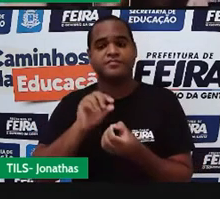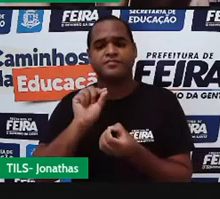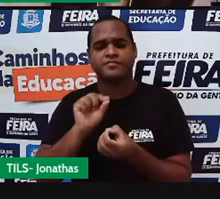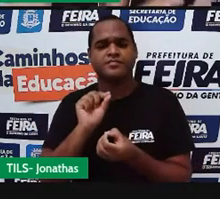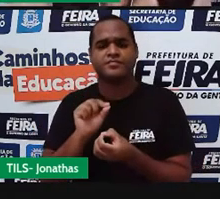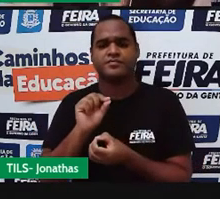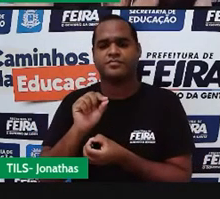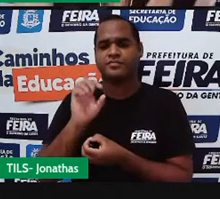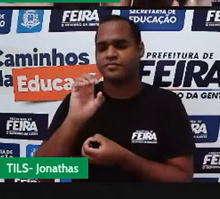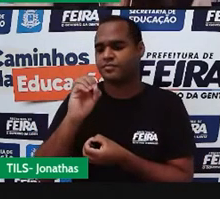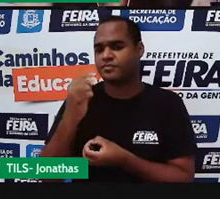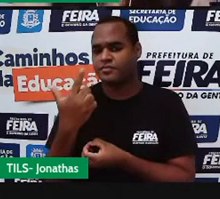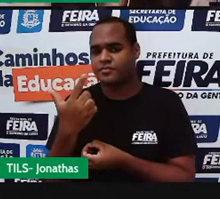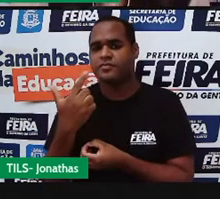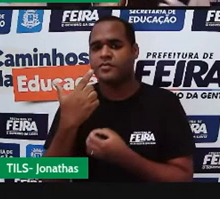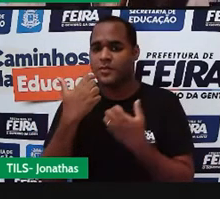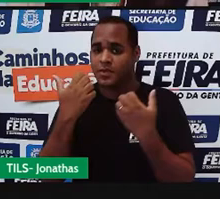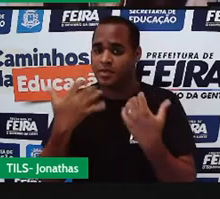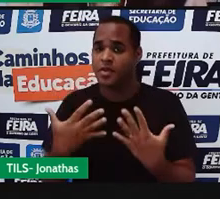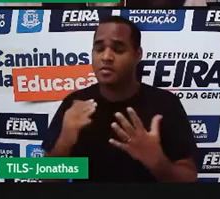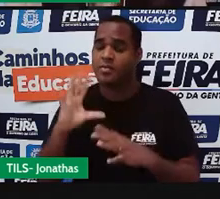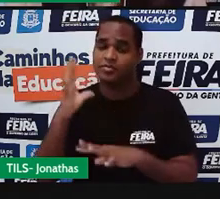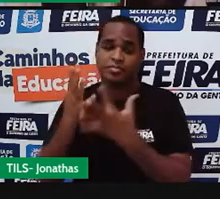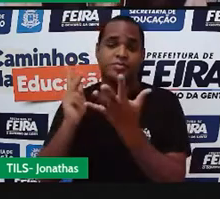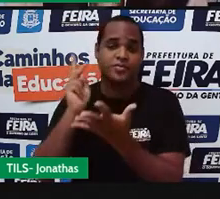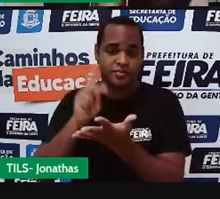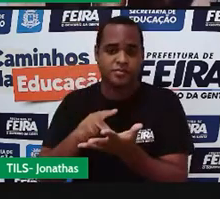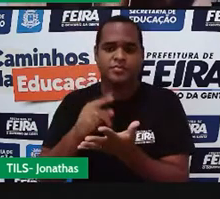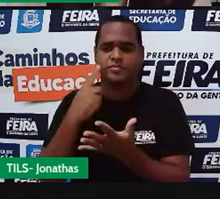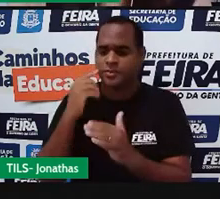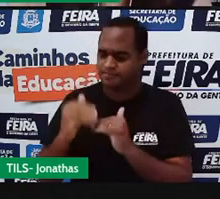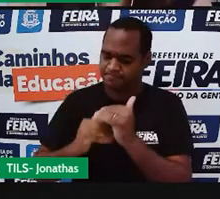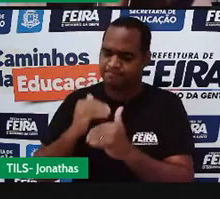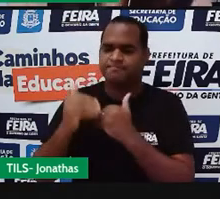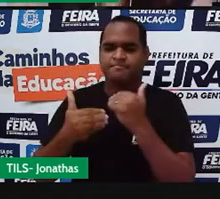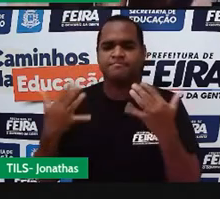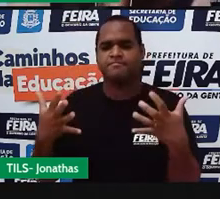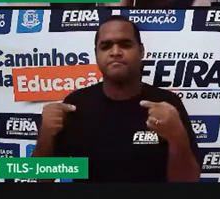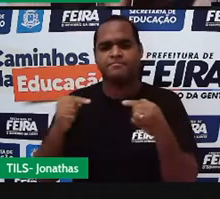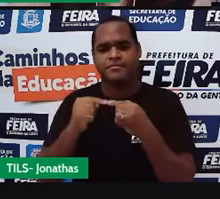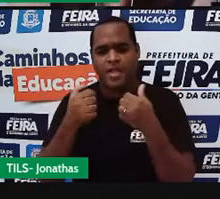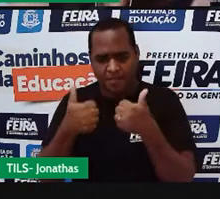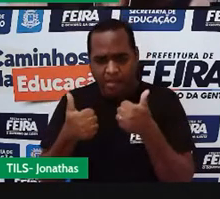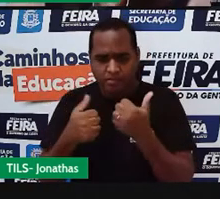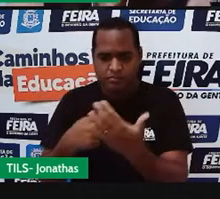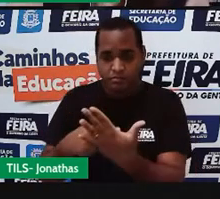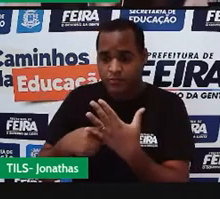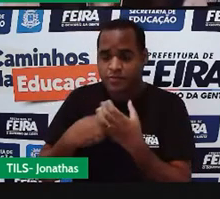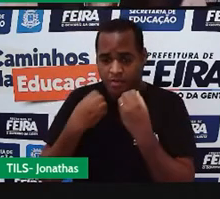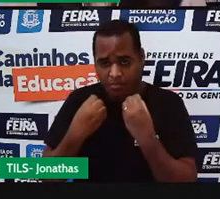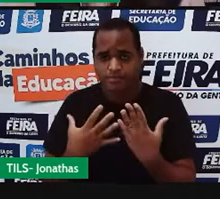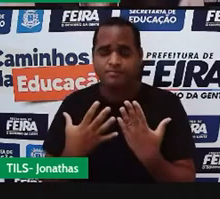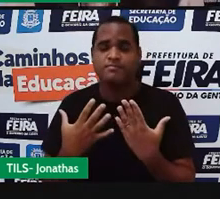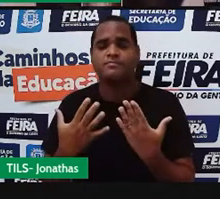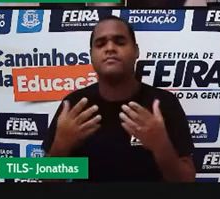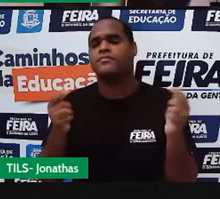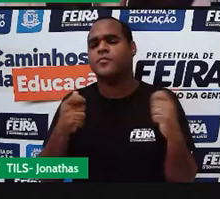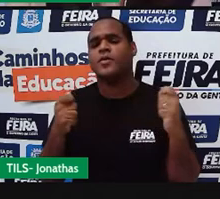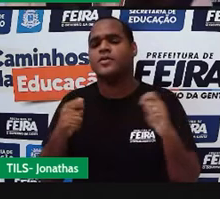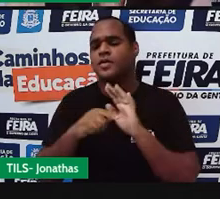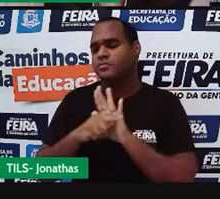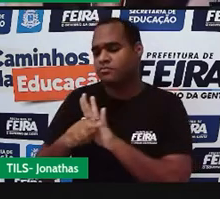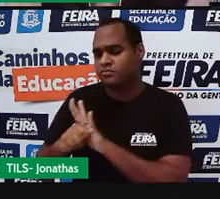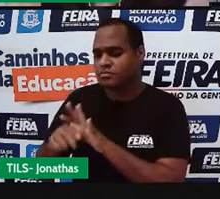vocês o efeito estufa ele é um processo natural e esse esse processo elenco clusive bem né Fico para nós pois ele